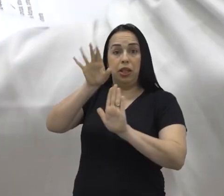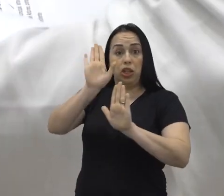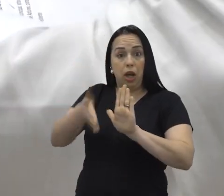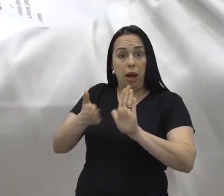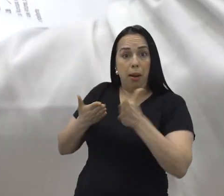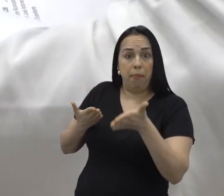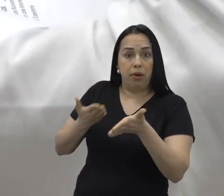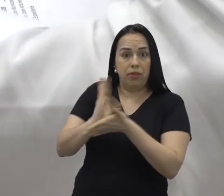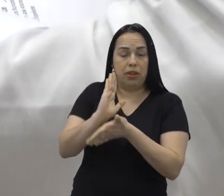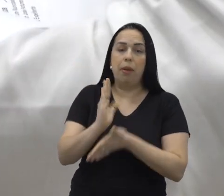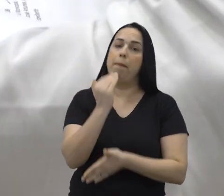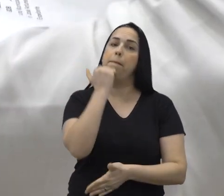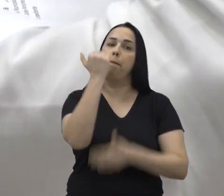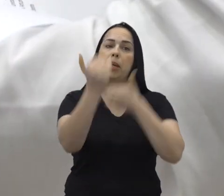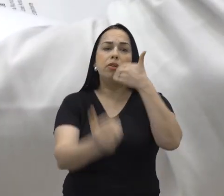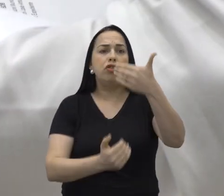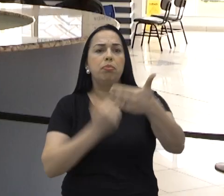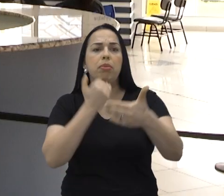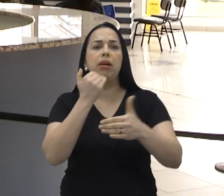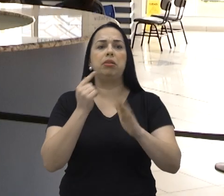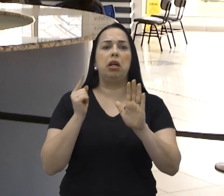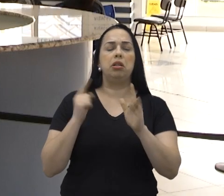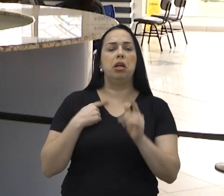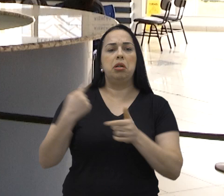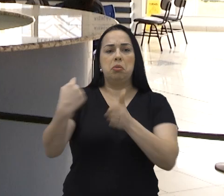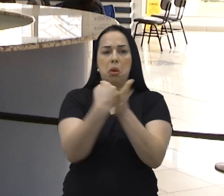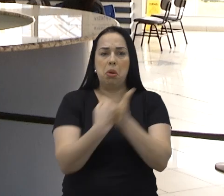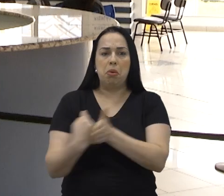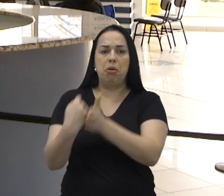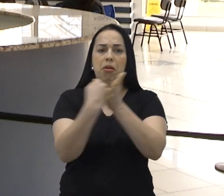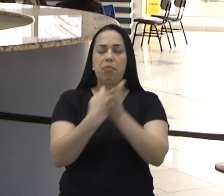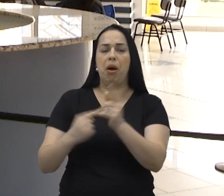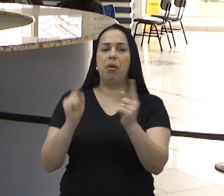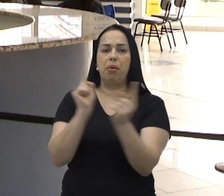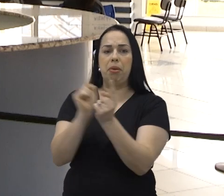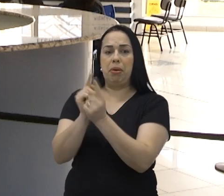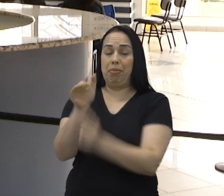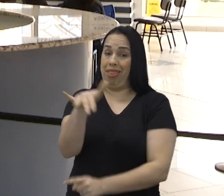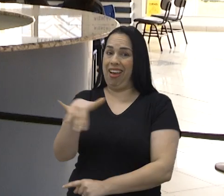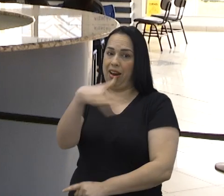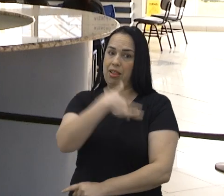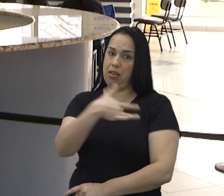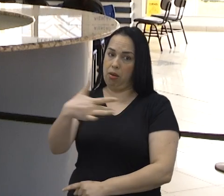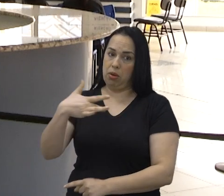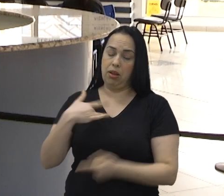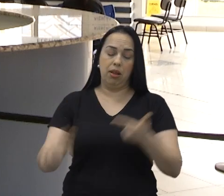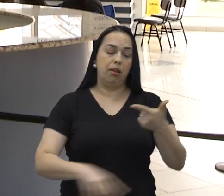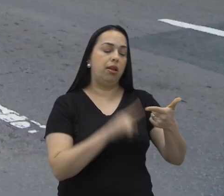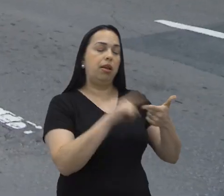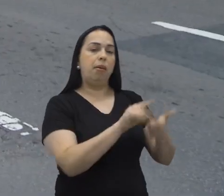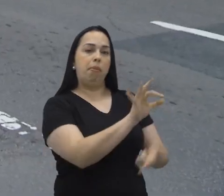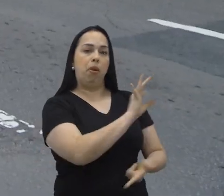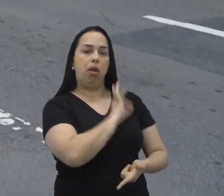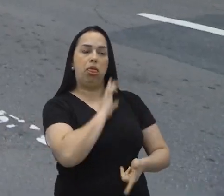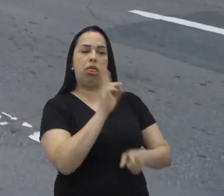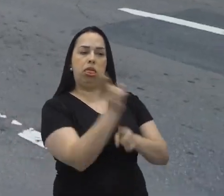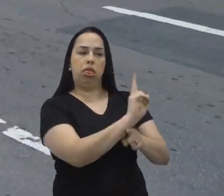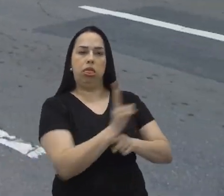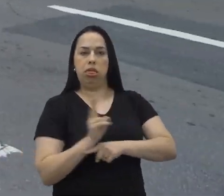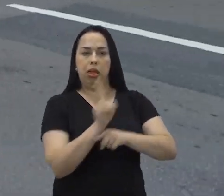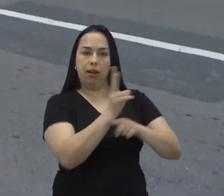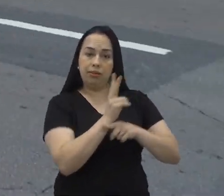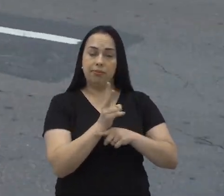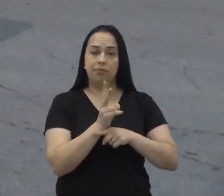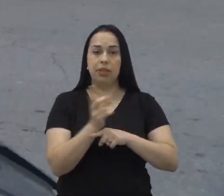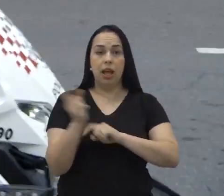os requerimentos aprovados estão solicitações para a realização de exames e consultas na área da saúde e rondas